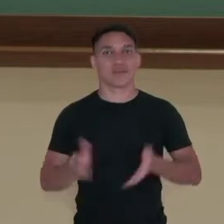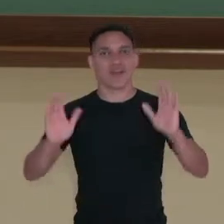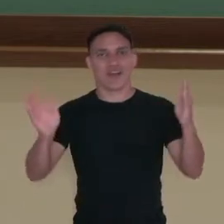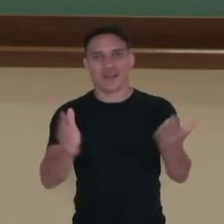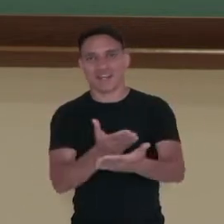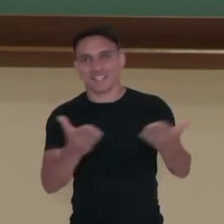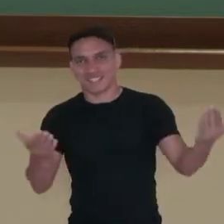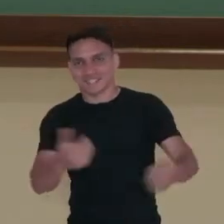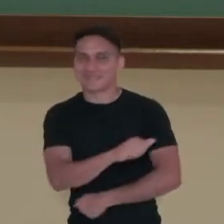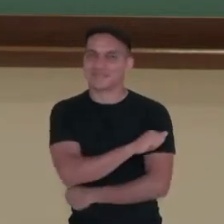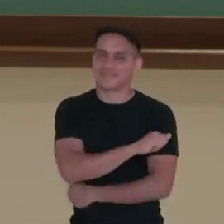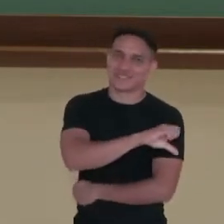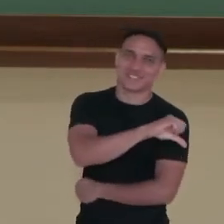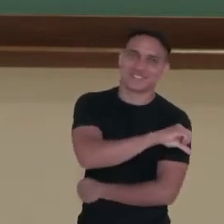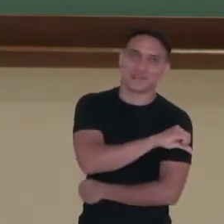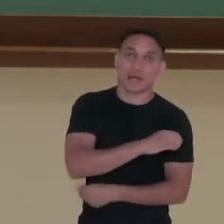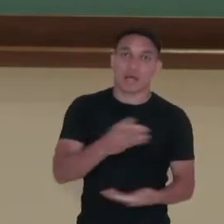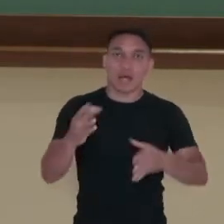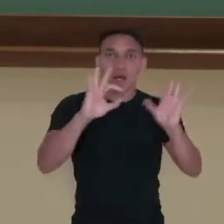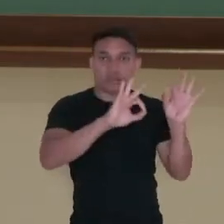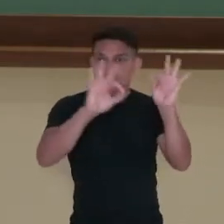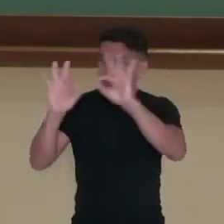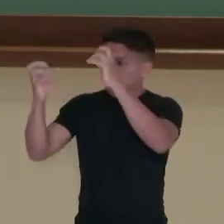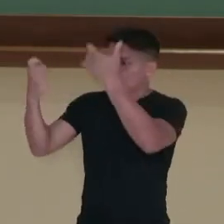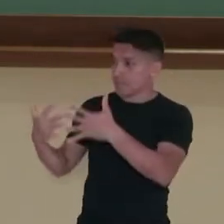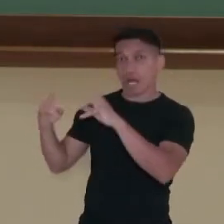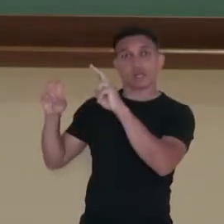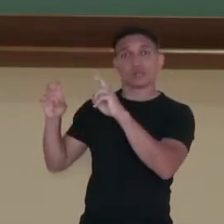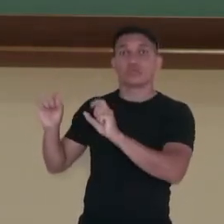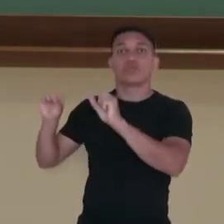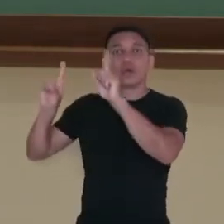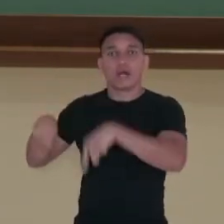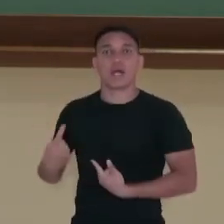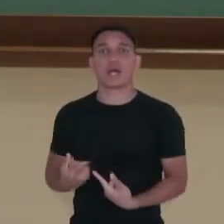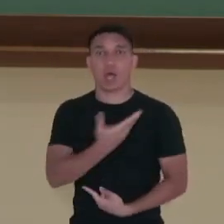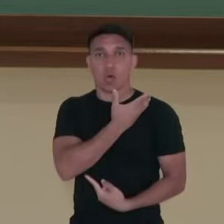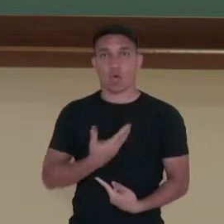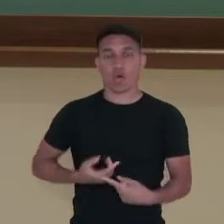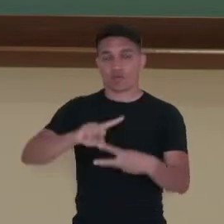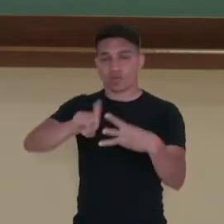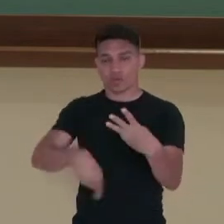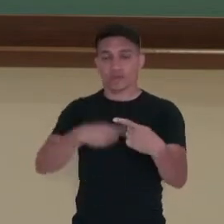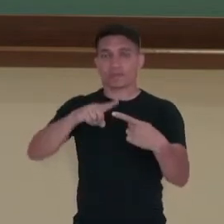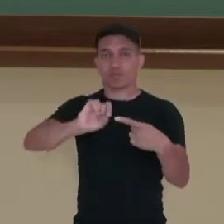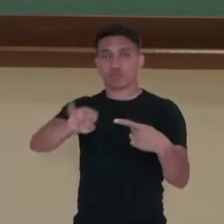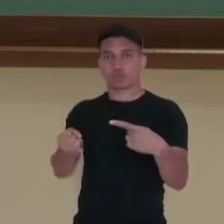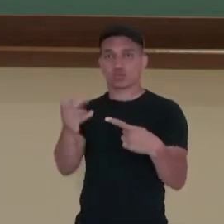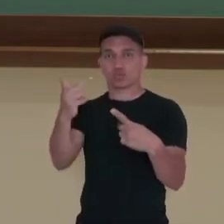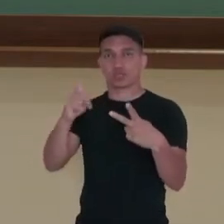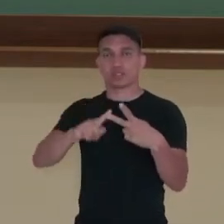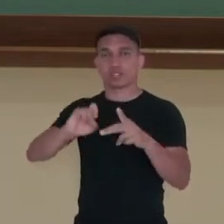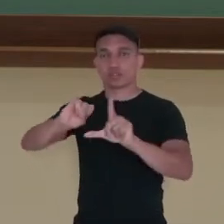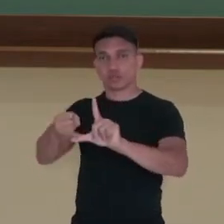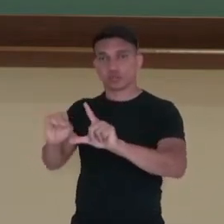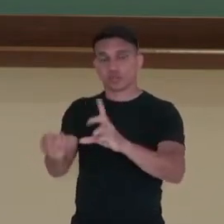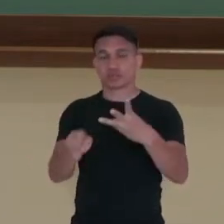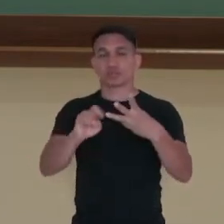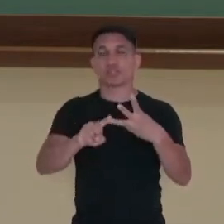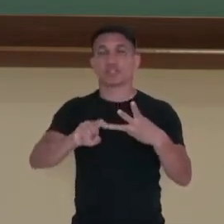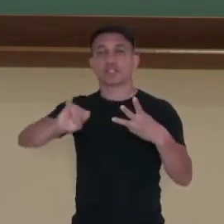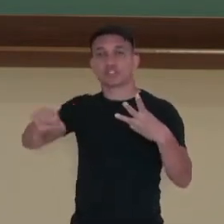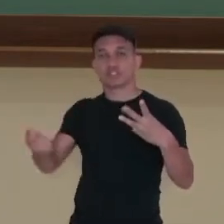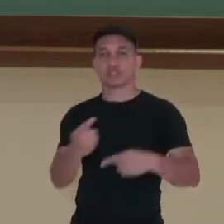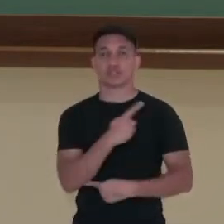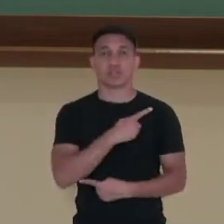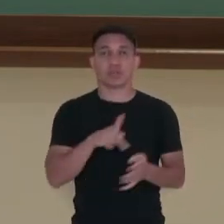Olá, estudantes do 9º ano! Neste vídeo, vamos falar sobre os governos JK, Jânio Quadros e João